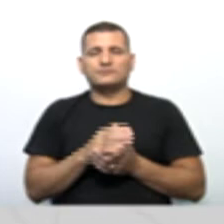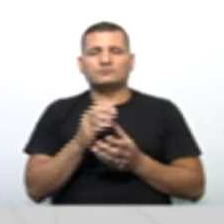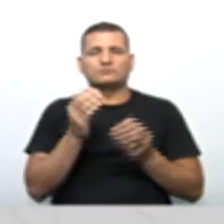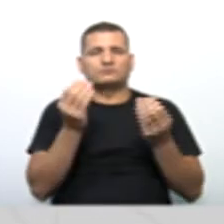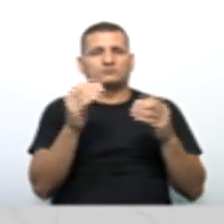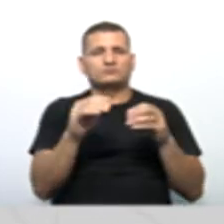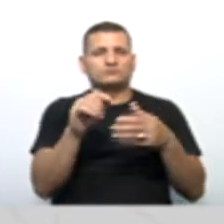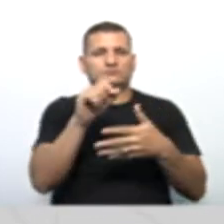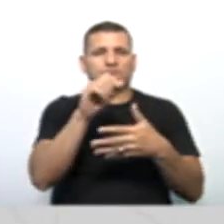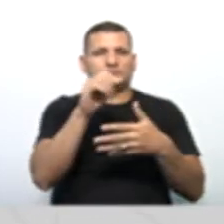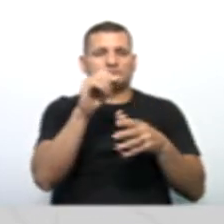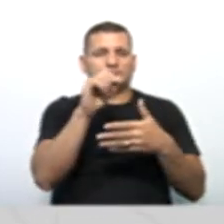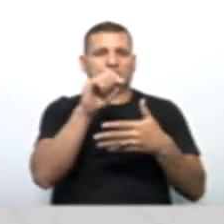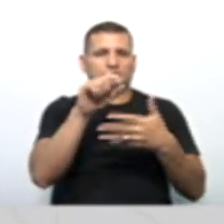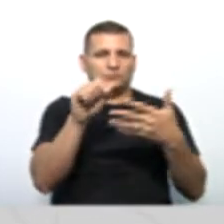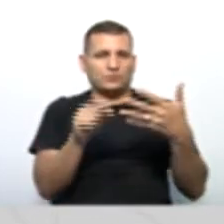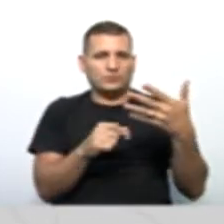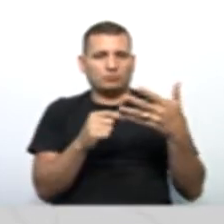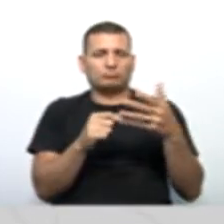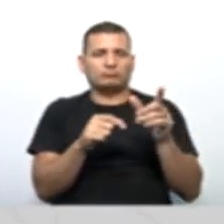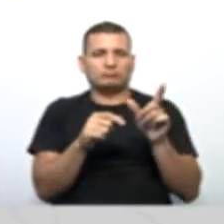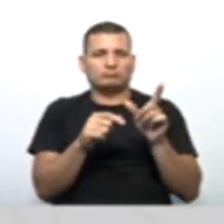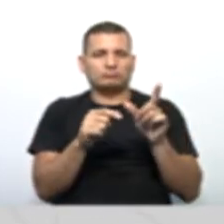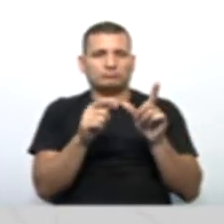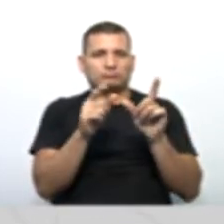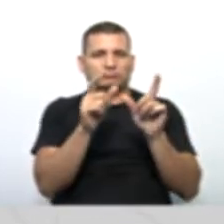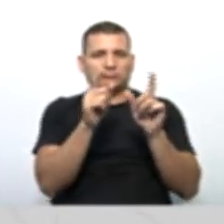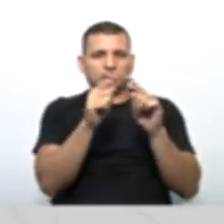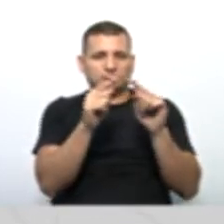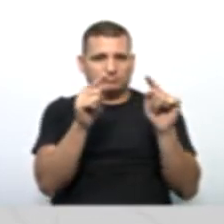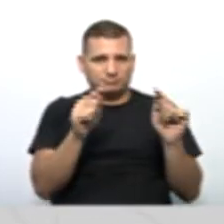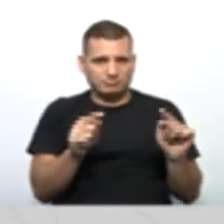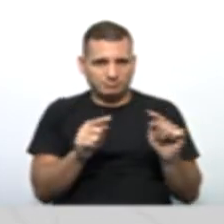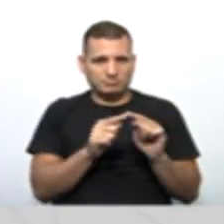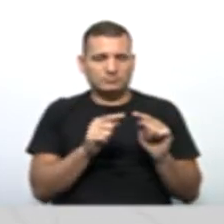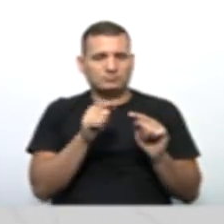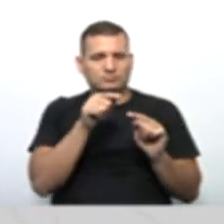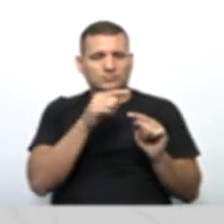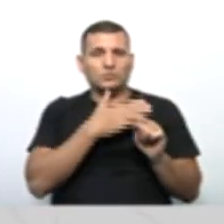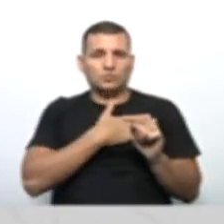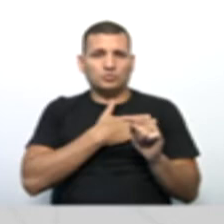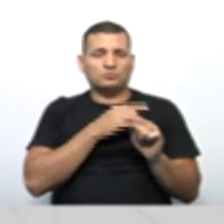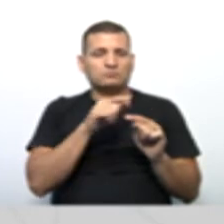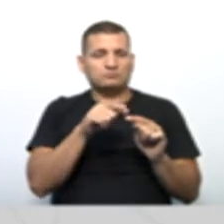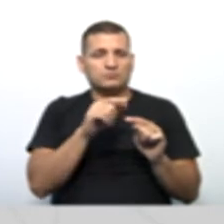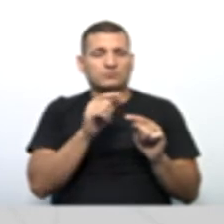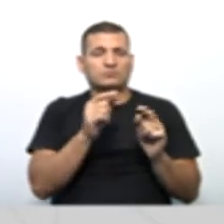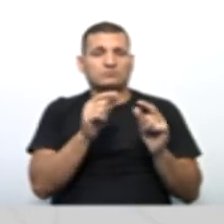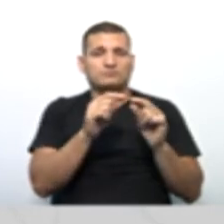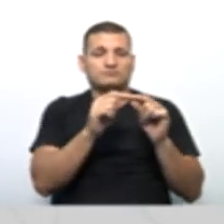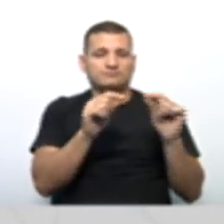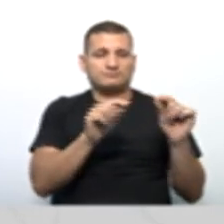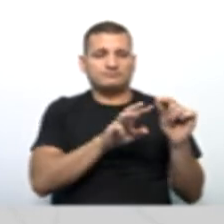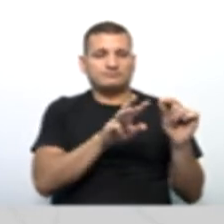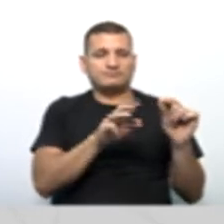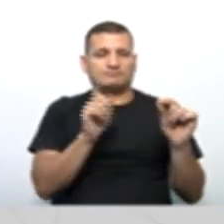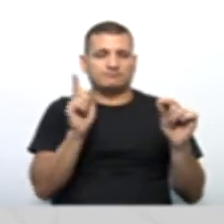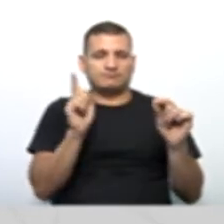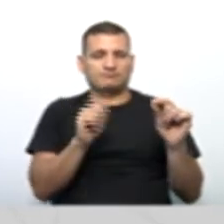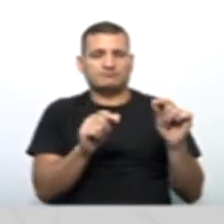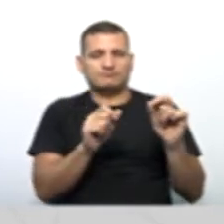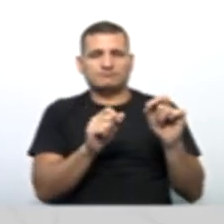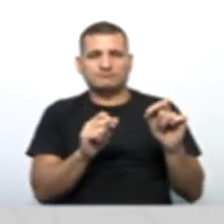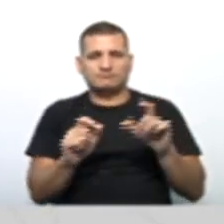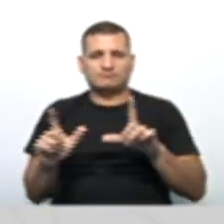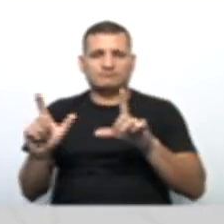aliás você pode até fazer assim que você coloca o tópico naquela lista ele gostou e aqui que ele quer você coloca um link para a página do conteúdo completo que você